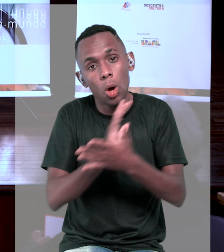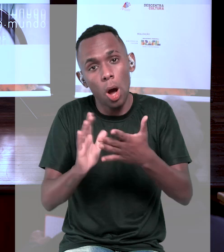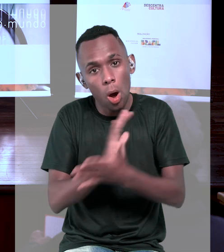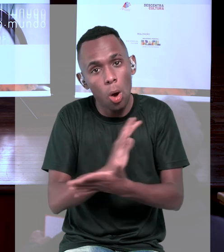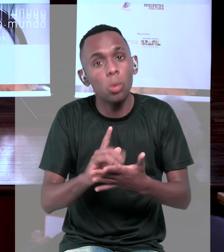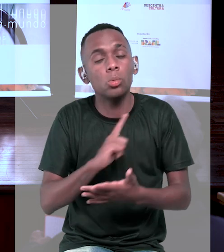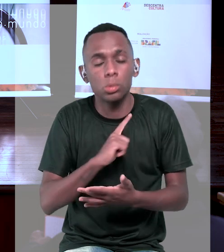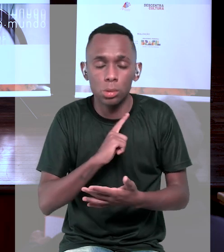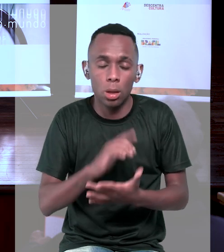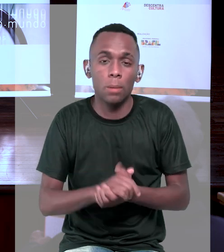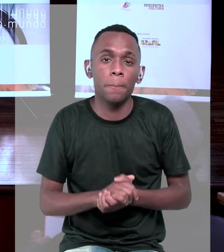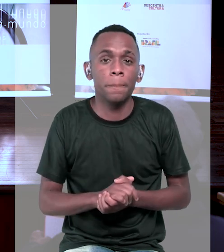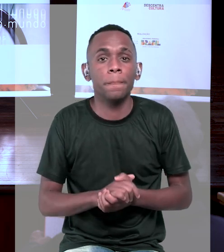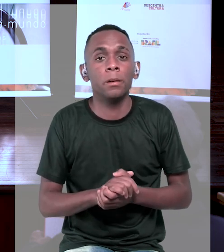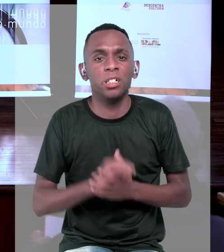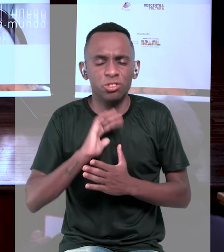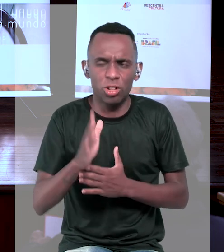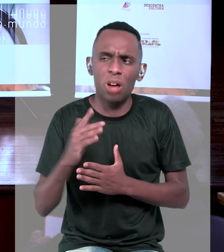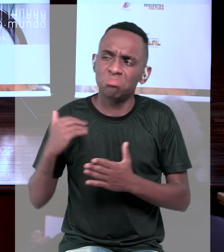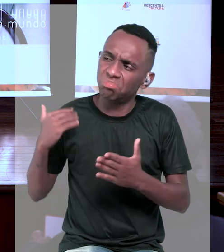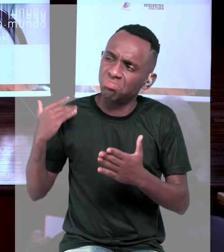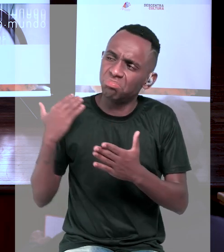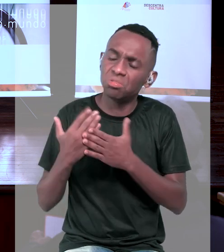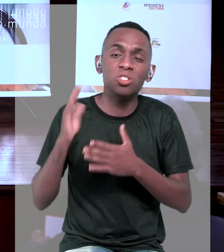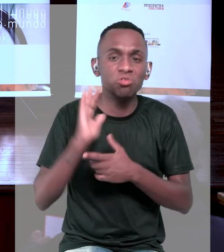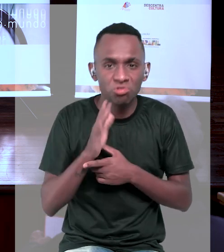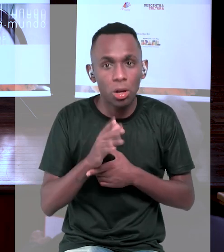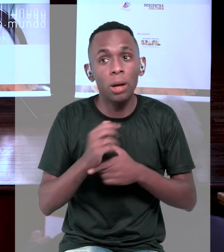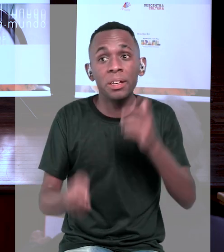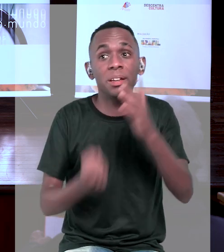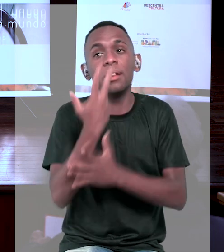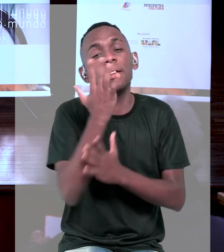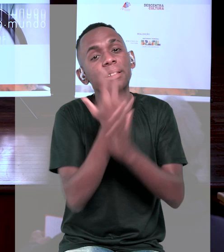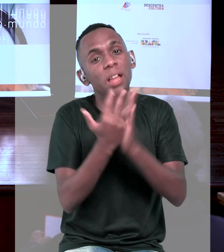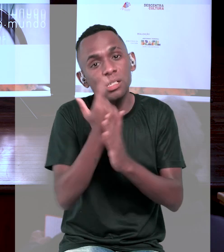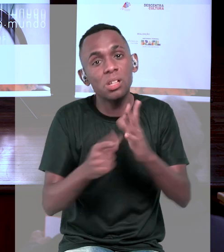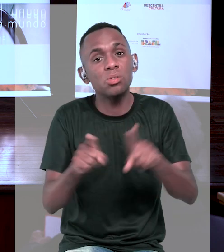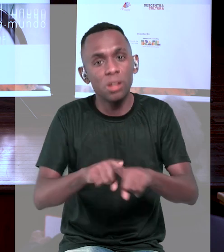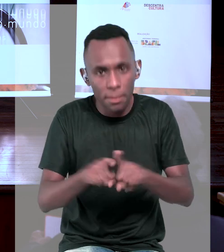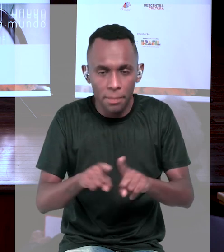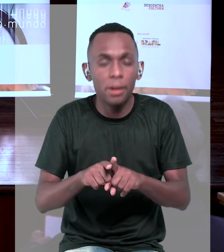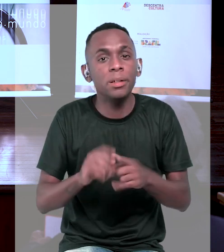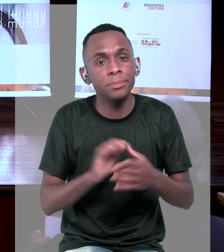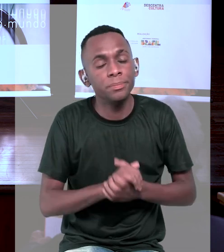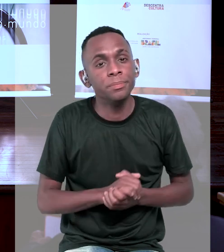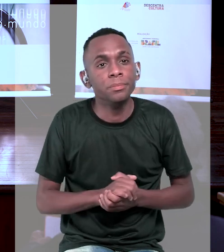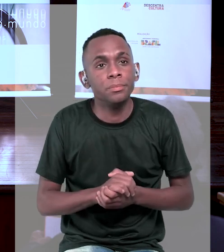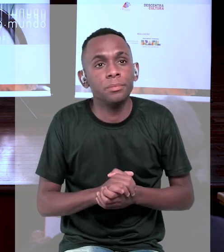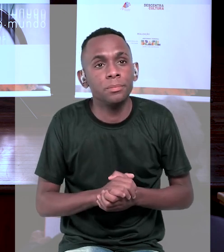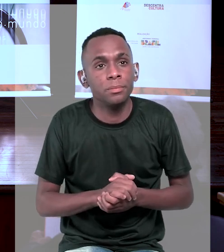desde algum tempo já, que fazem ilustração, que modulam